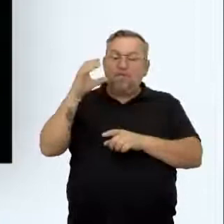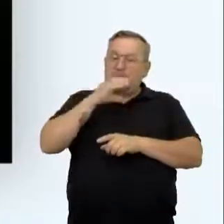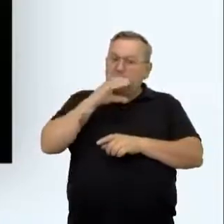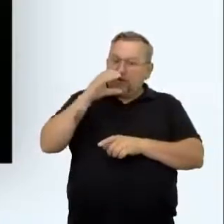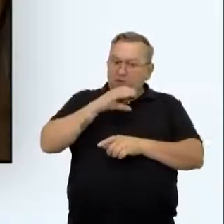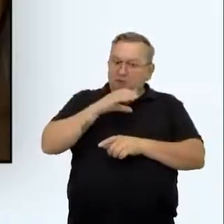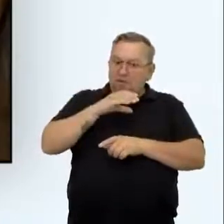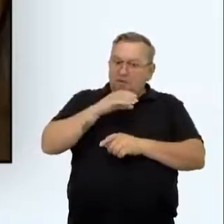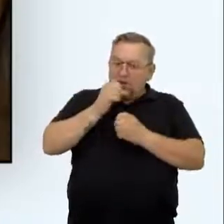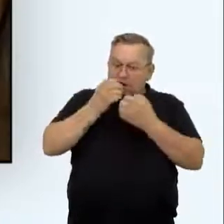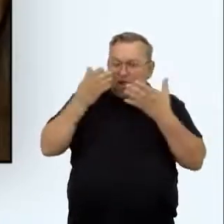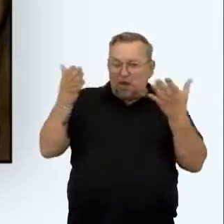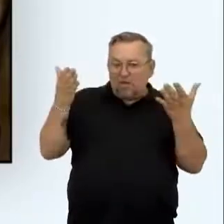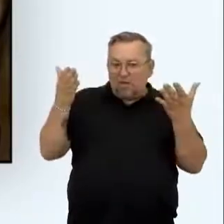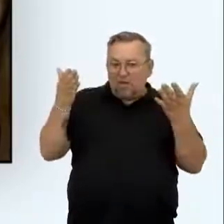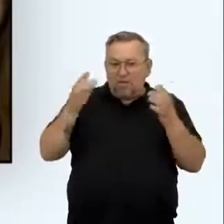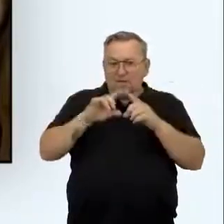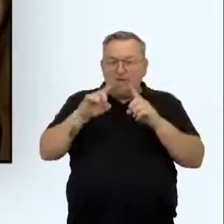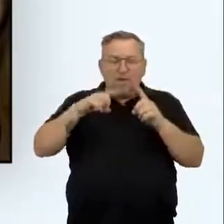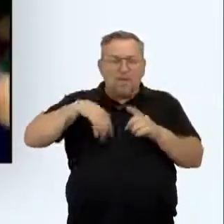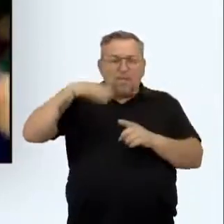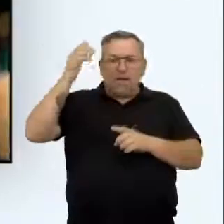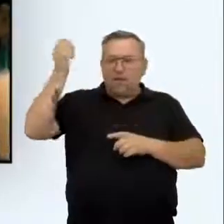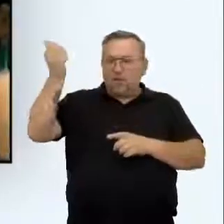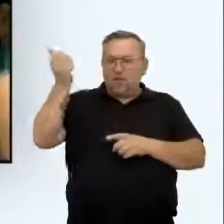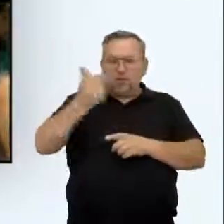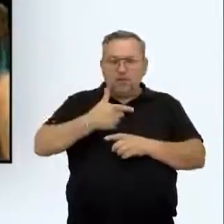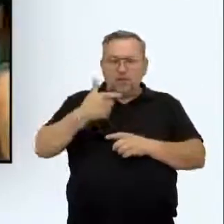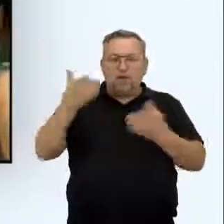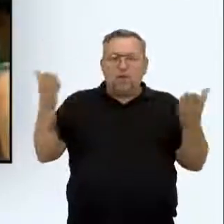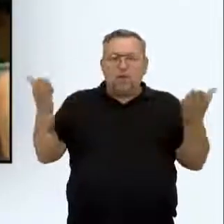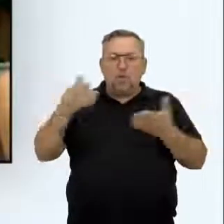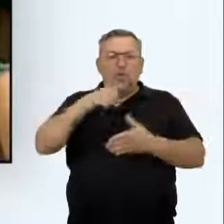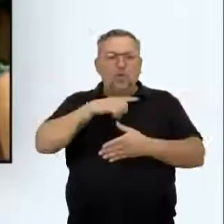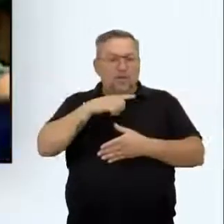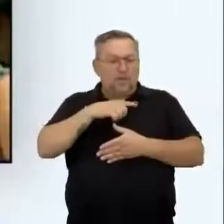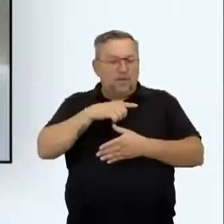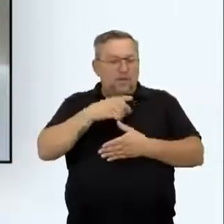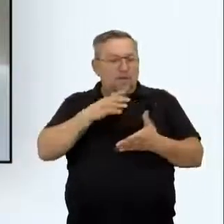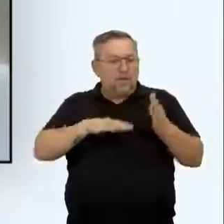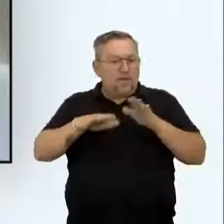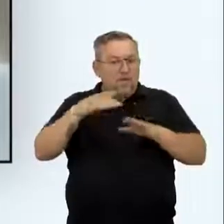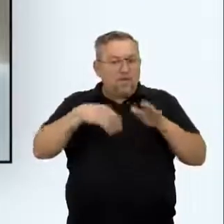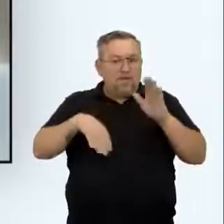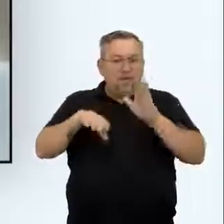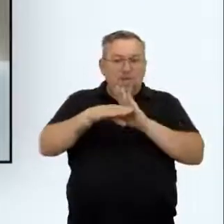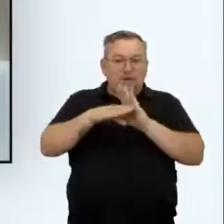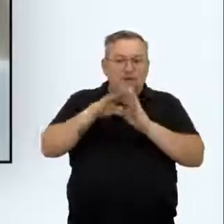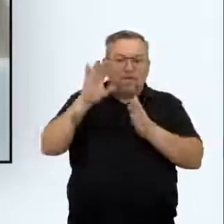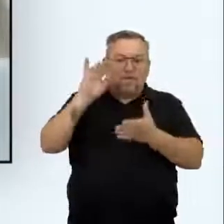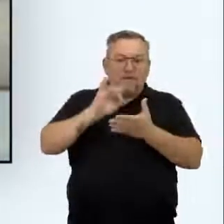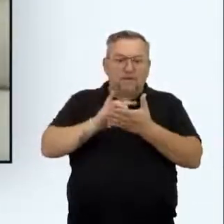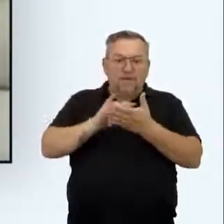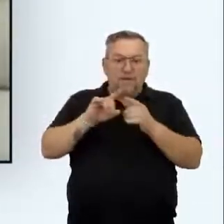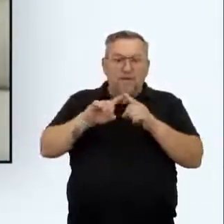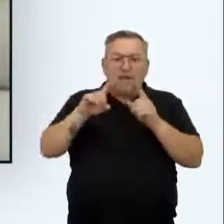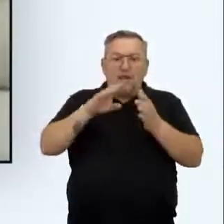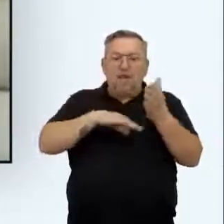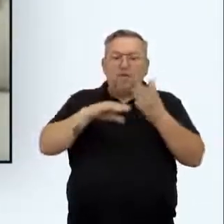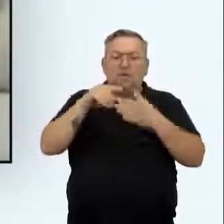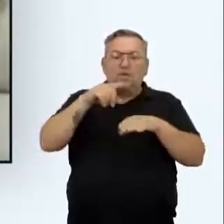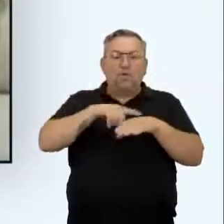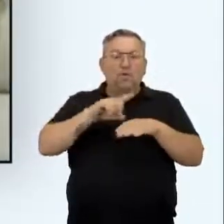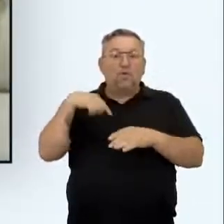rápida, claro que é isso, mas é muito mais, porque vai permitir, talvez, chegarmos de fato naquele cenário futurista que